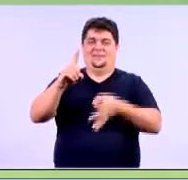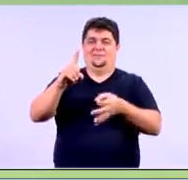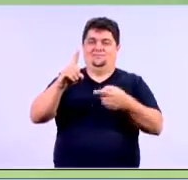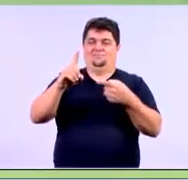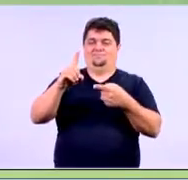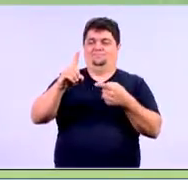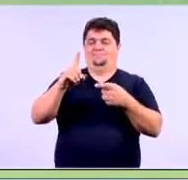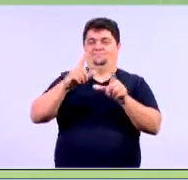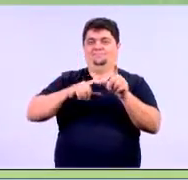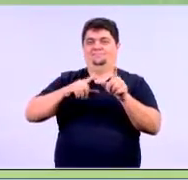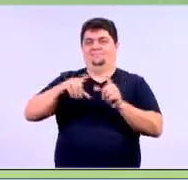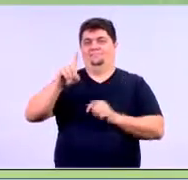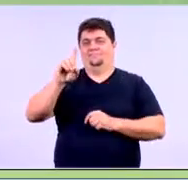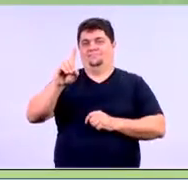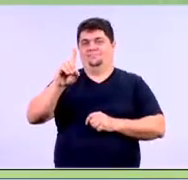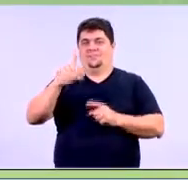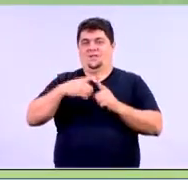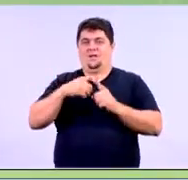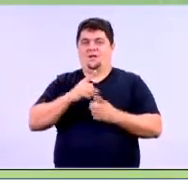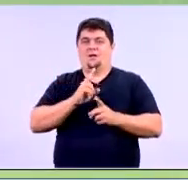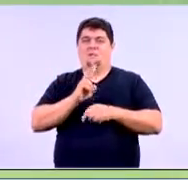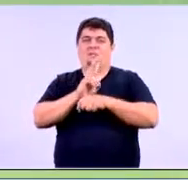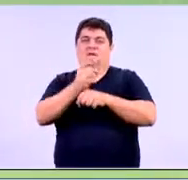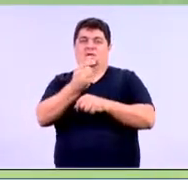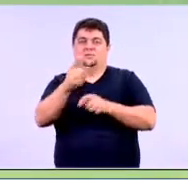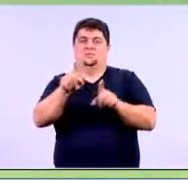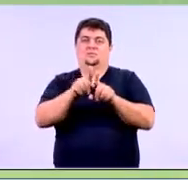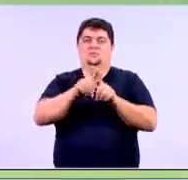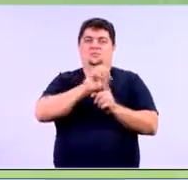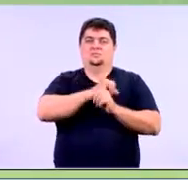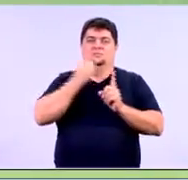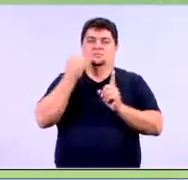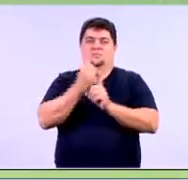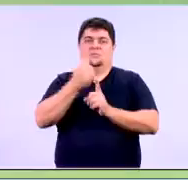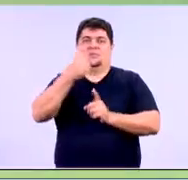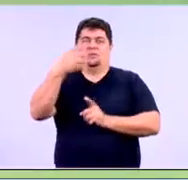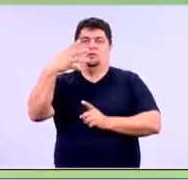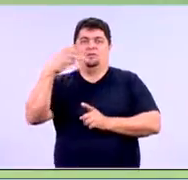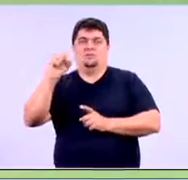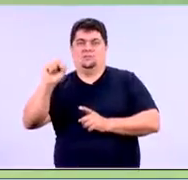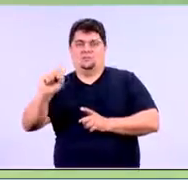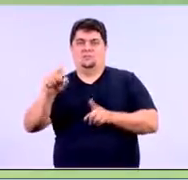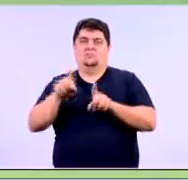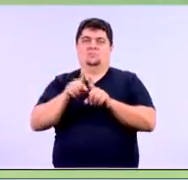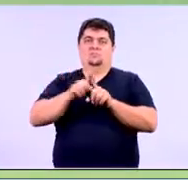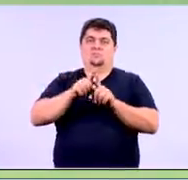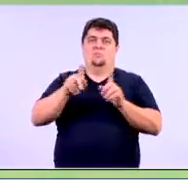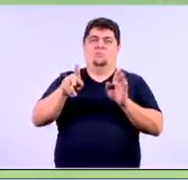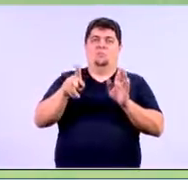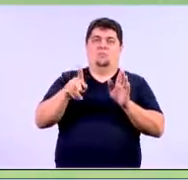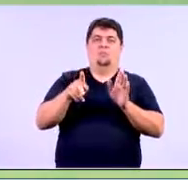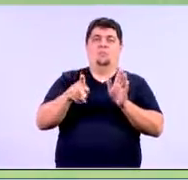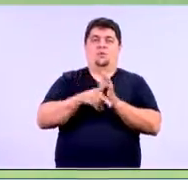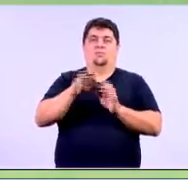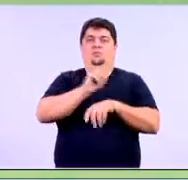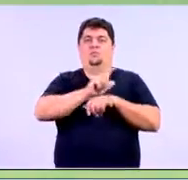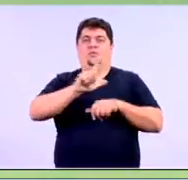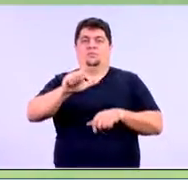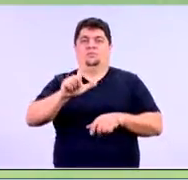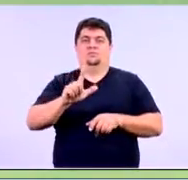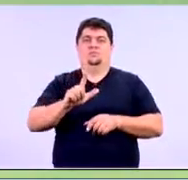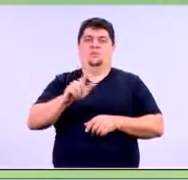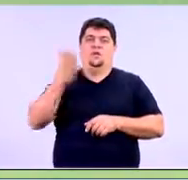empréstimos compulsórios e contribuições sociais. Eles virão isso no 148 da Constituição Federal